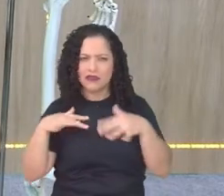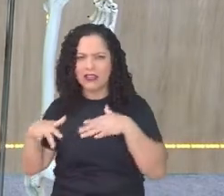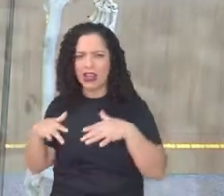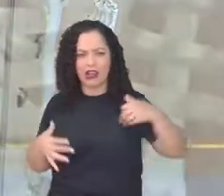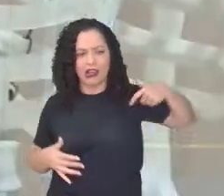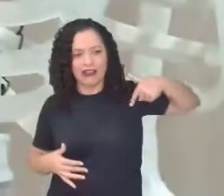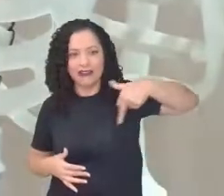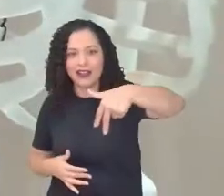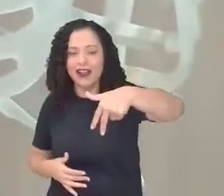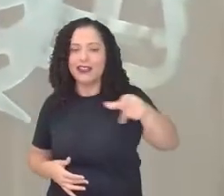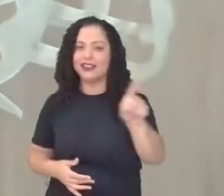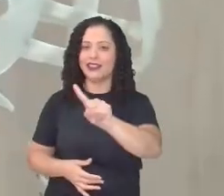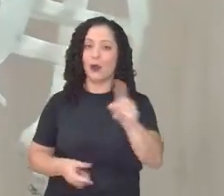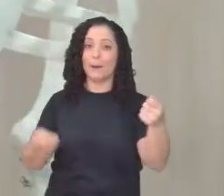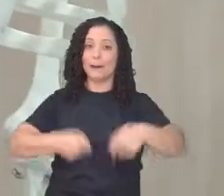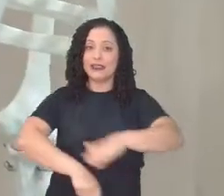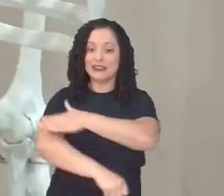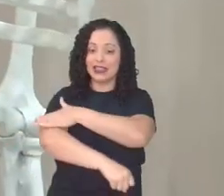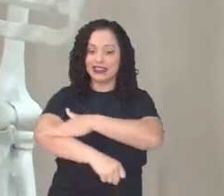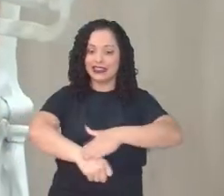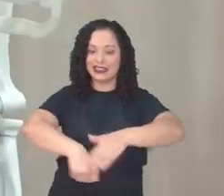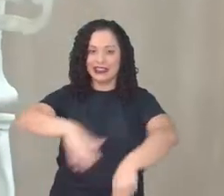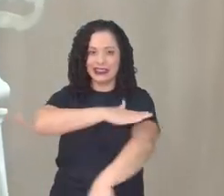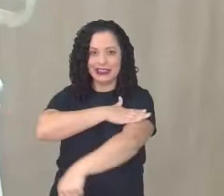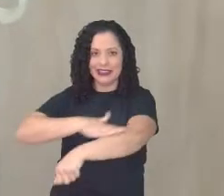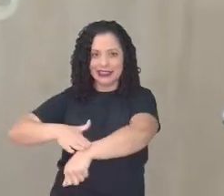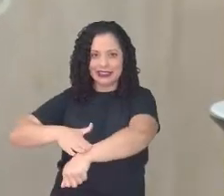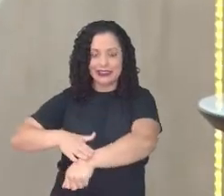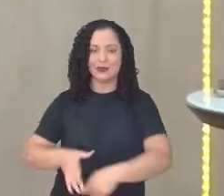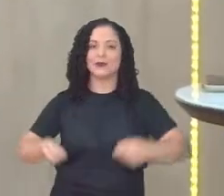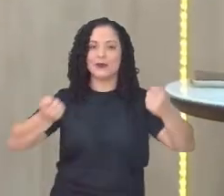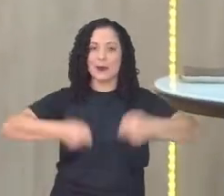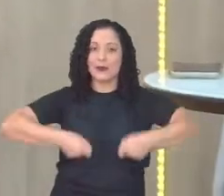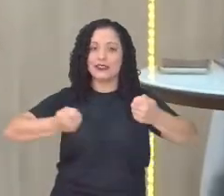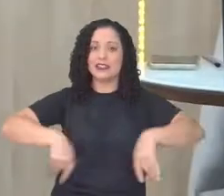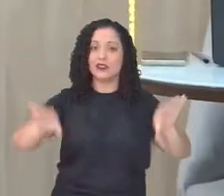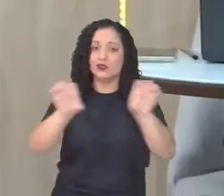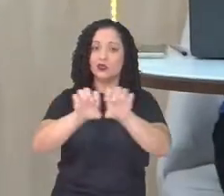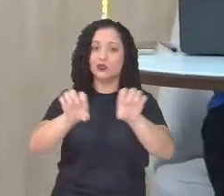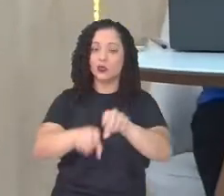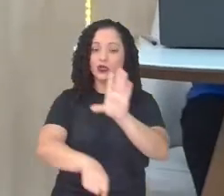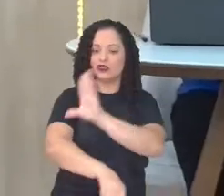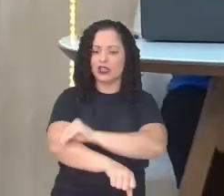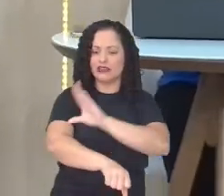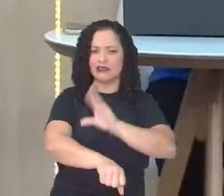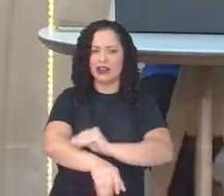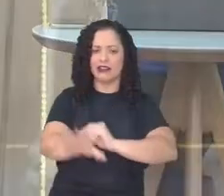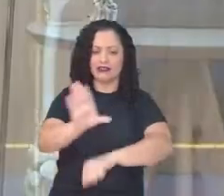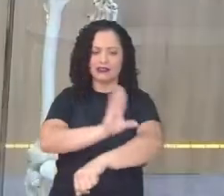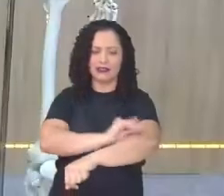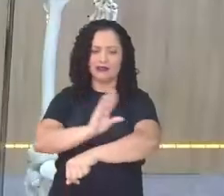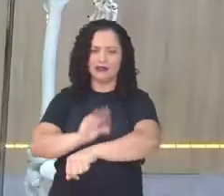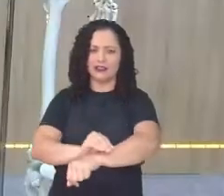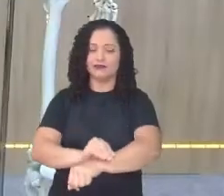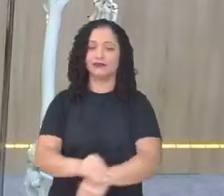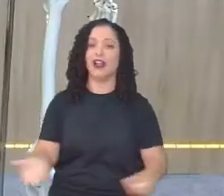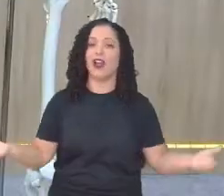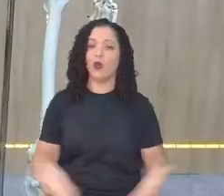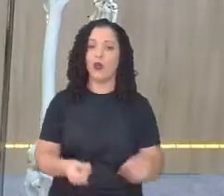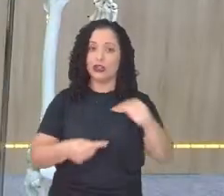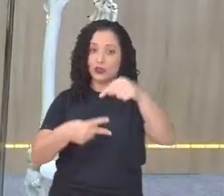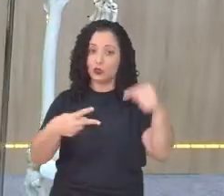Eles precisam de tecidos, eles precisam, né, de estruturas que facilitem. E aí eu vou chamar a atenção de 2